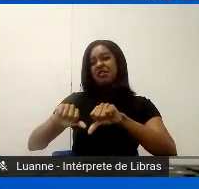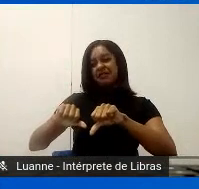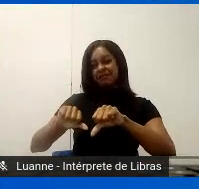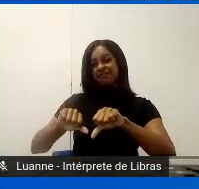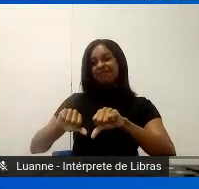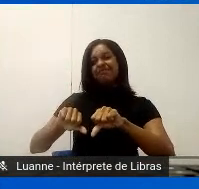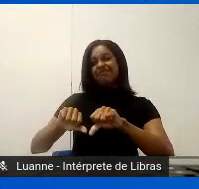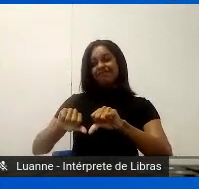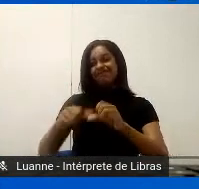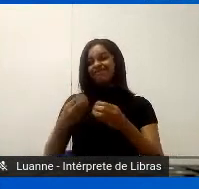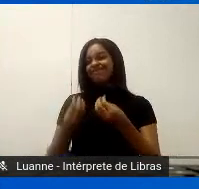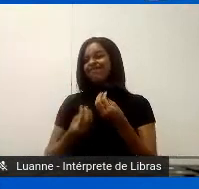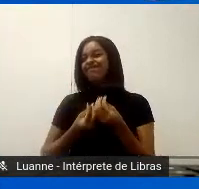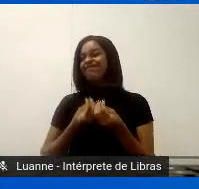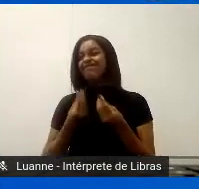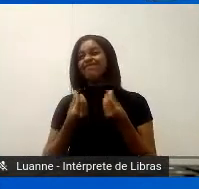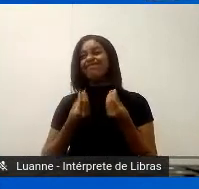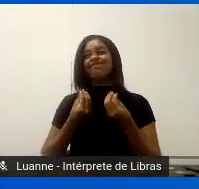muito